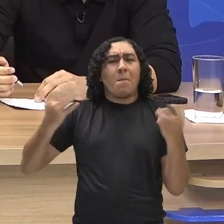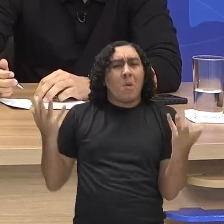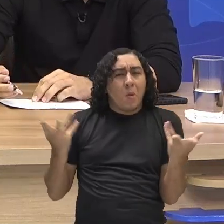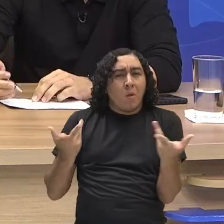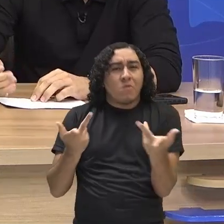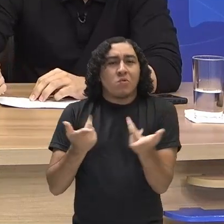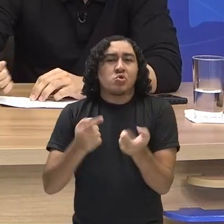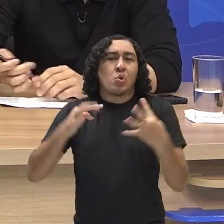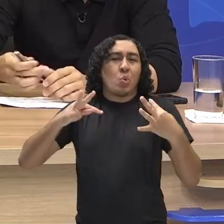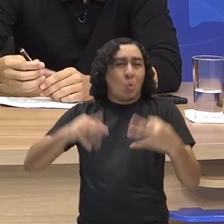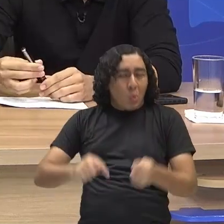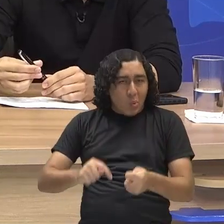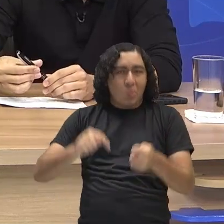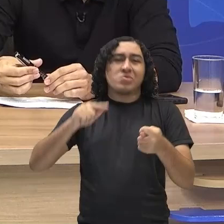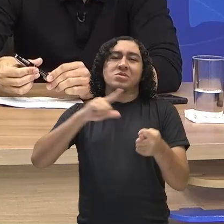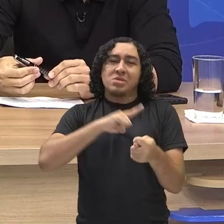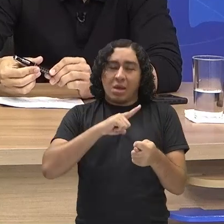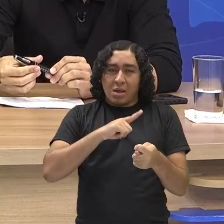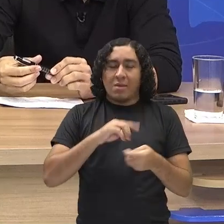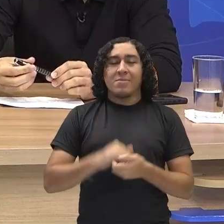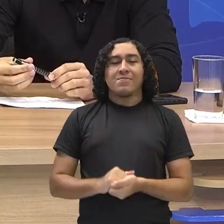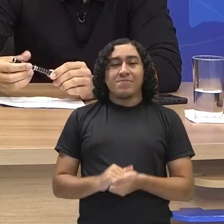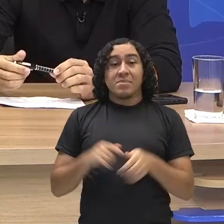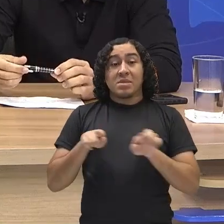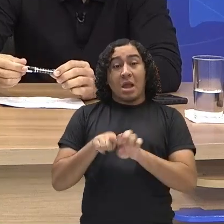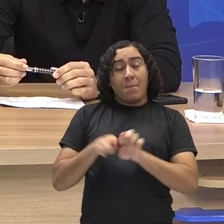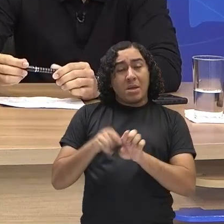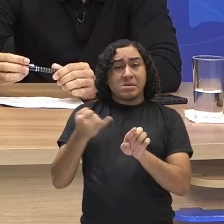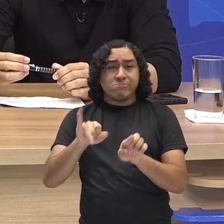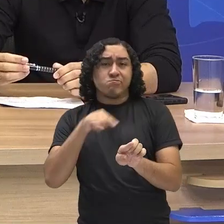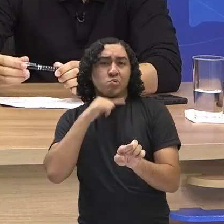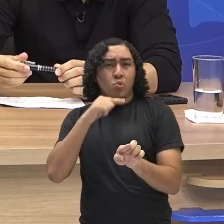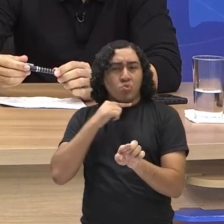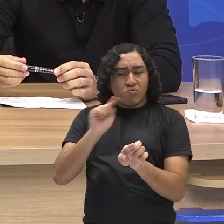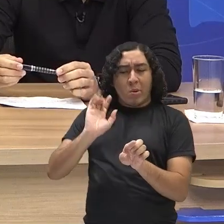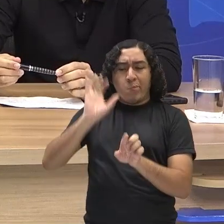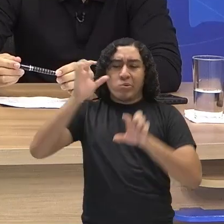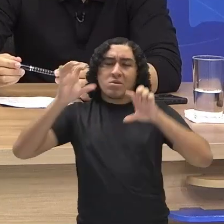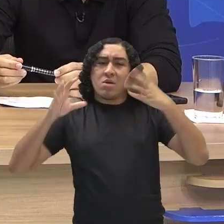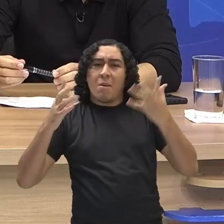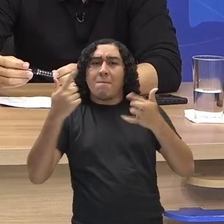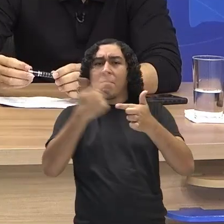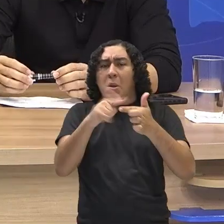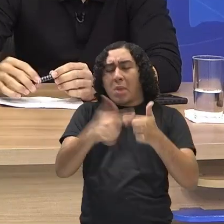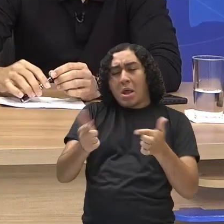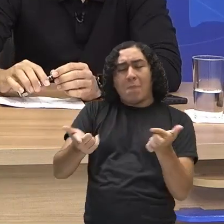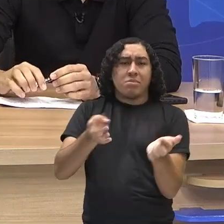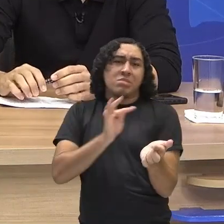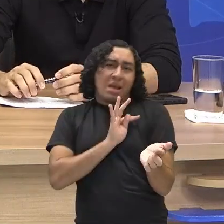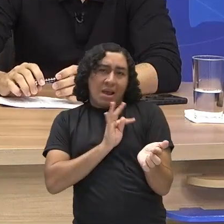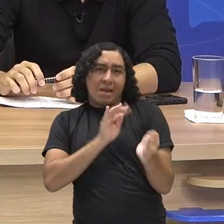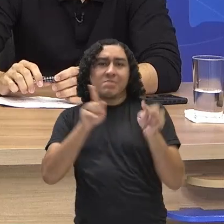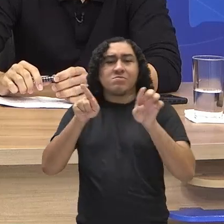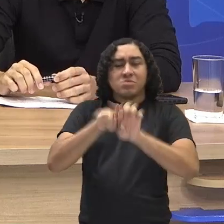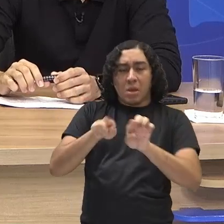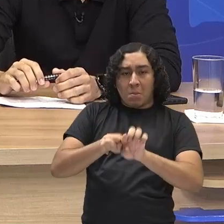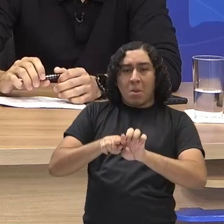bastante produtivo, né, e qualquer coisa, qualquer ocorrência técnica,